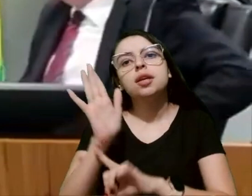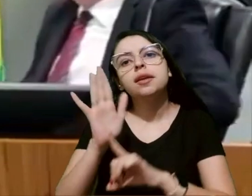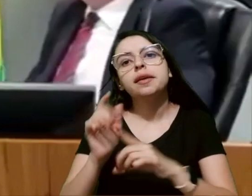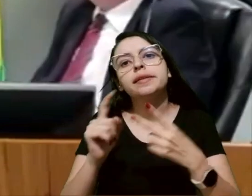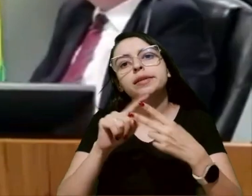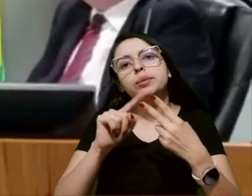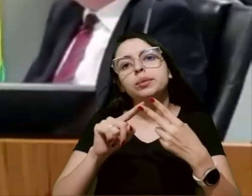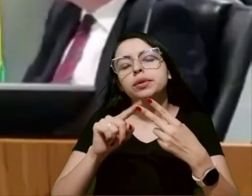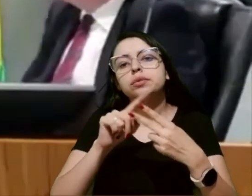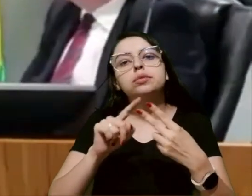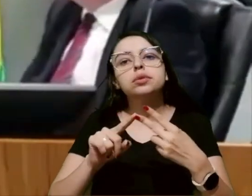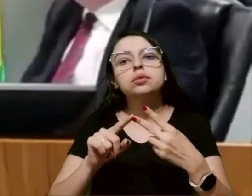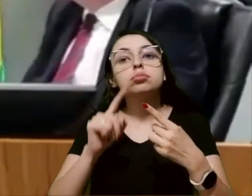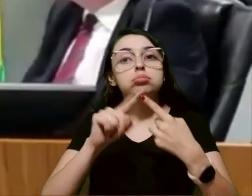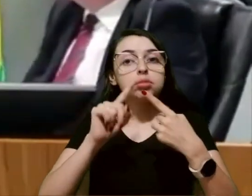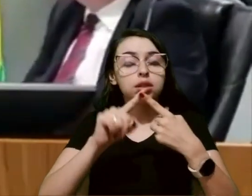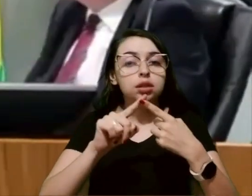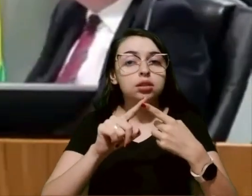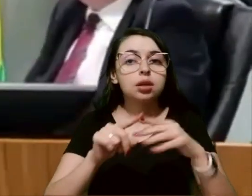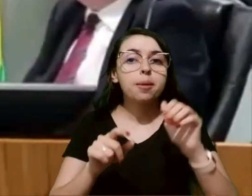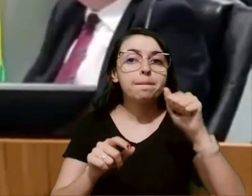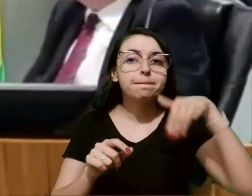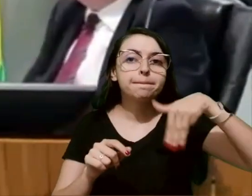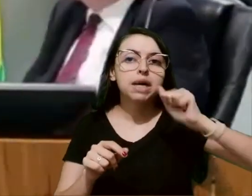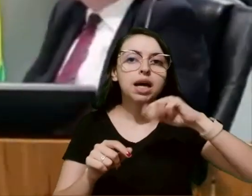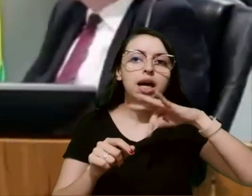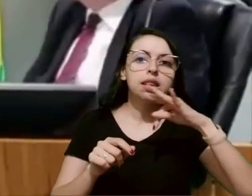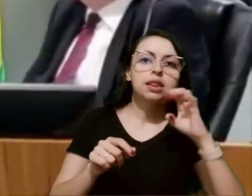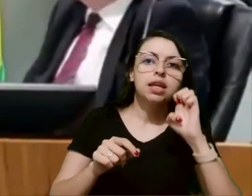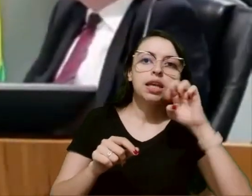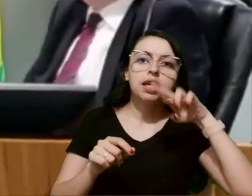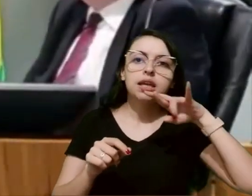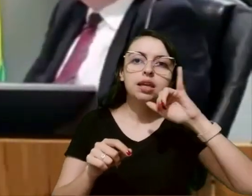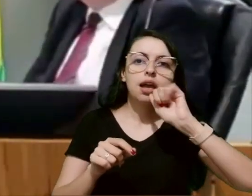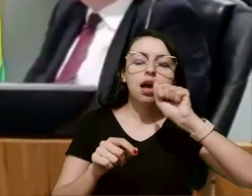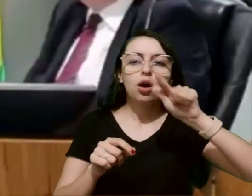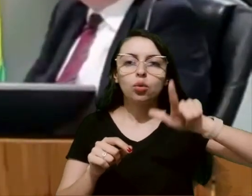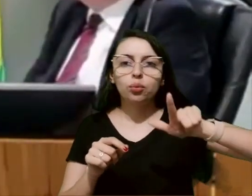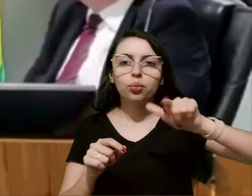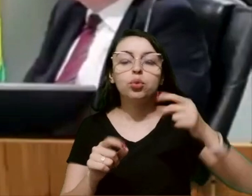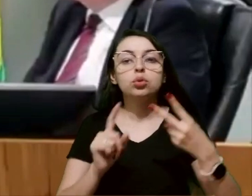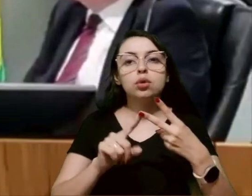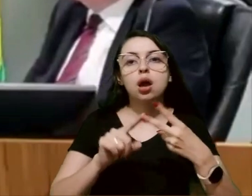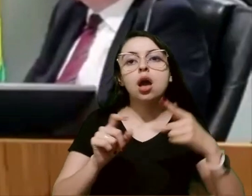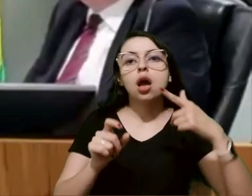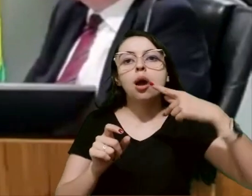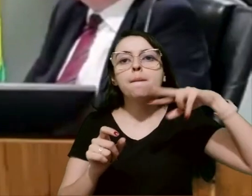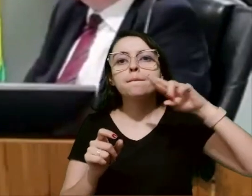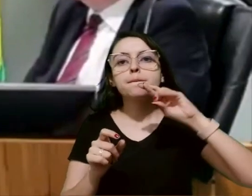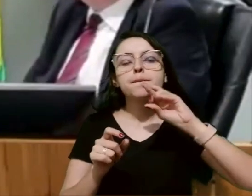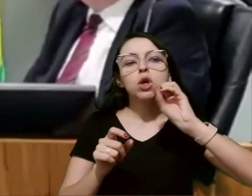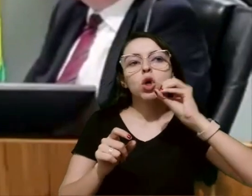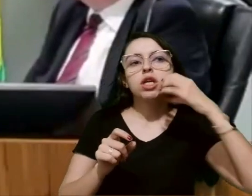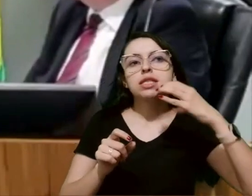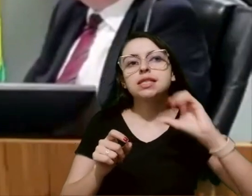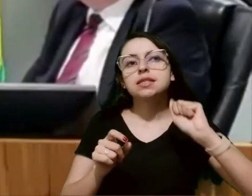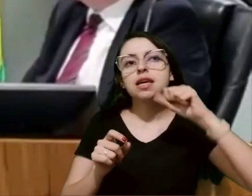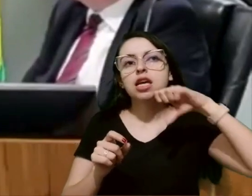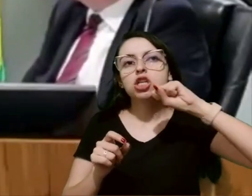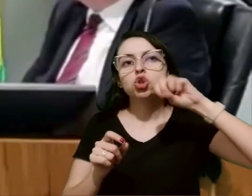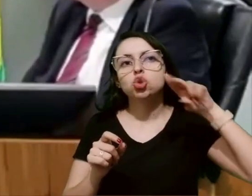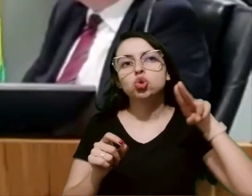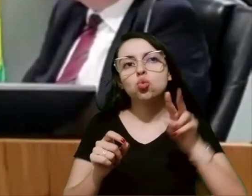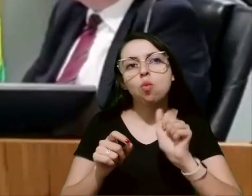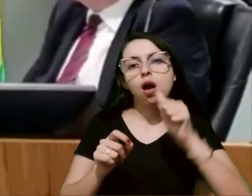o direito, ele tem 2 partes, ele tem uma parte material e ele tem uma parte processual, as regras, né.